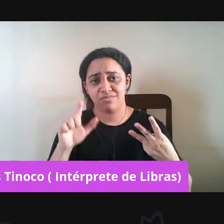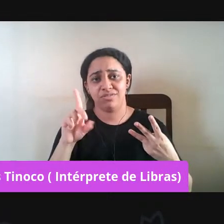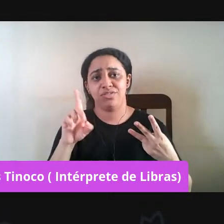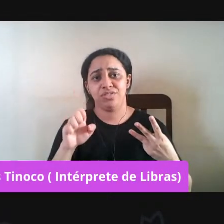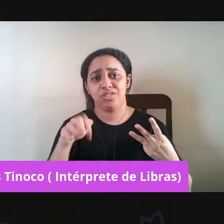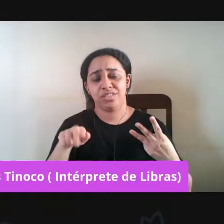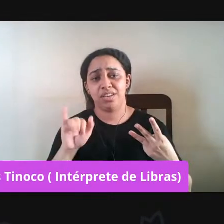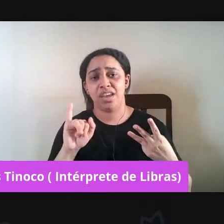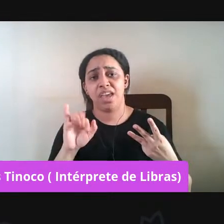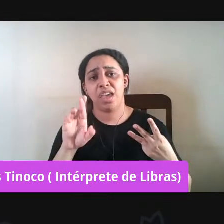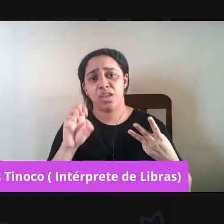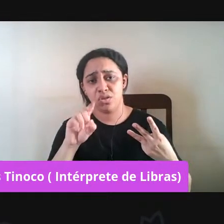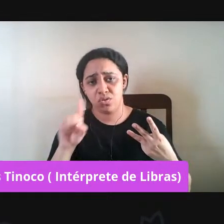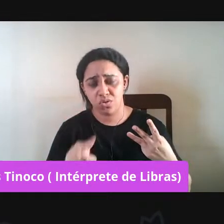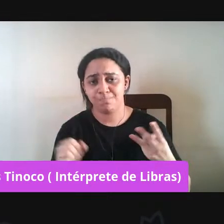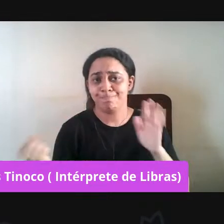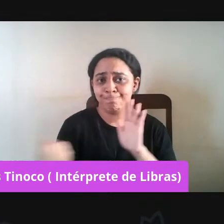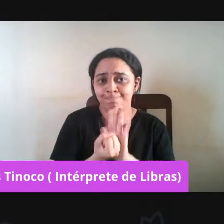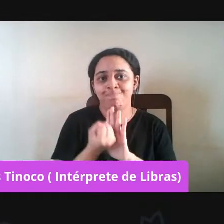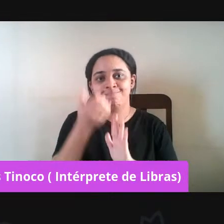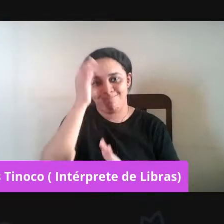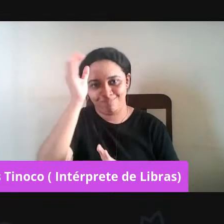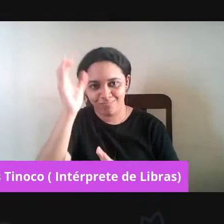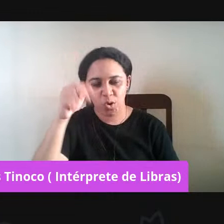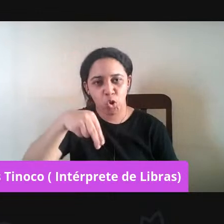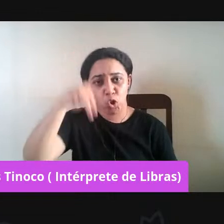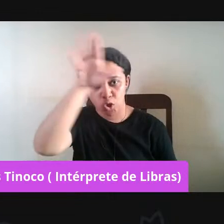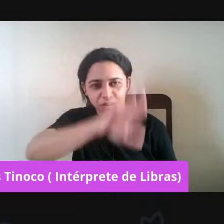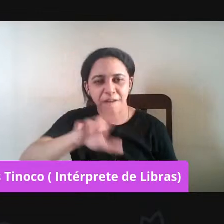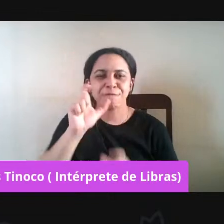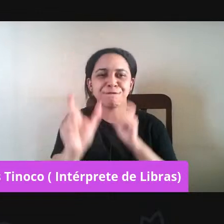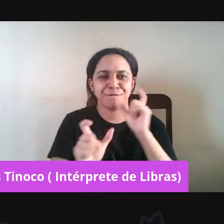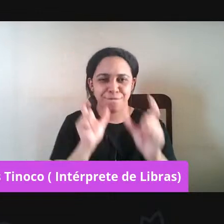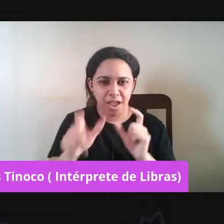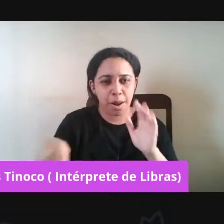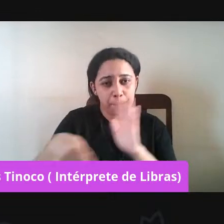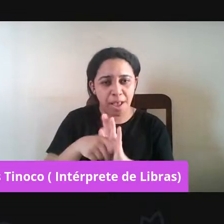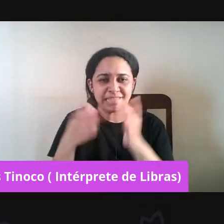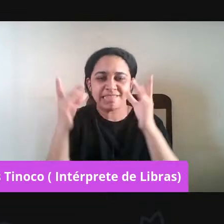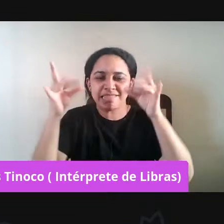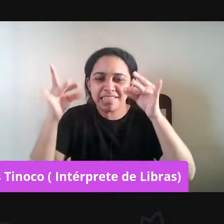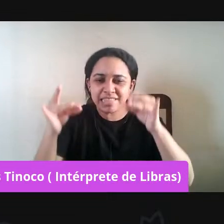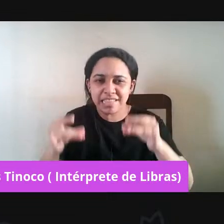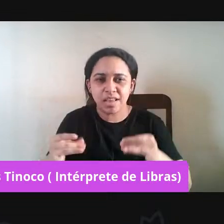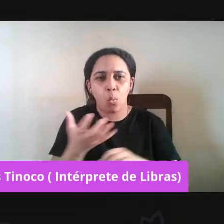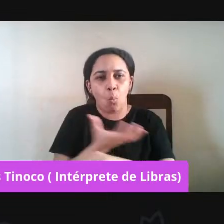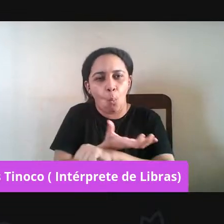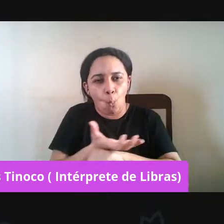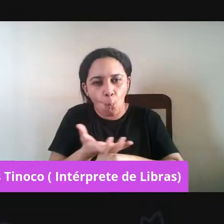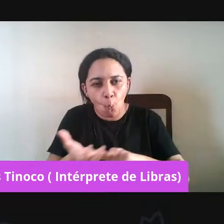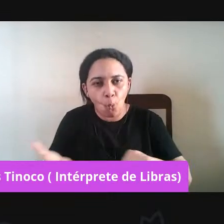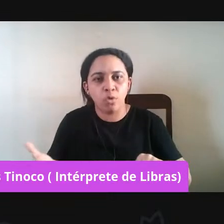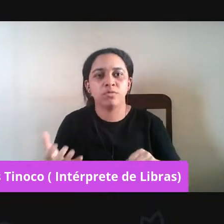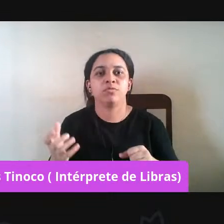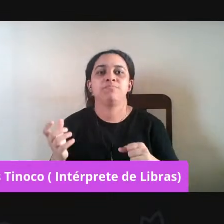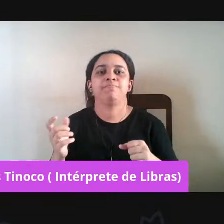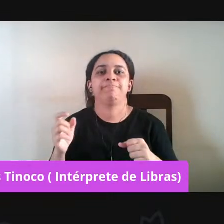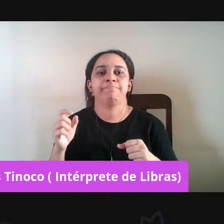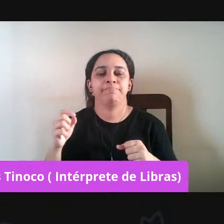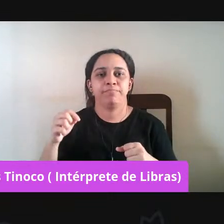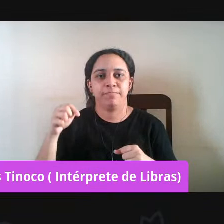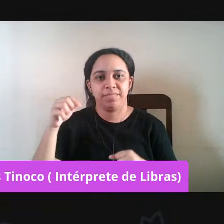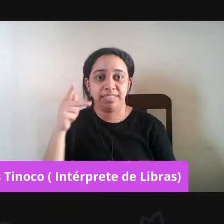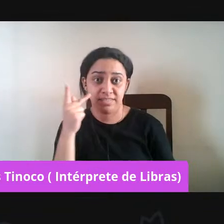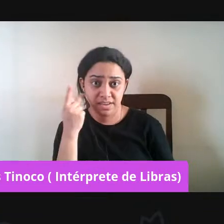regional popular no Nordeste, fazendo uma verdadeira descrição do sertão cearense e Patativa da Saré, num